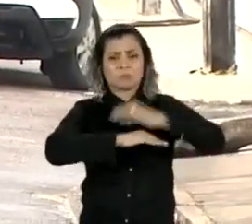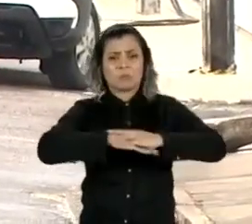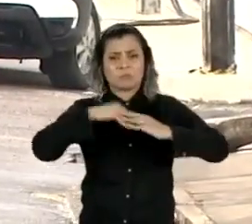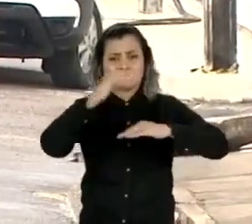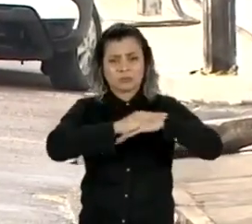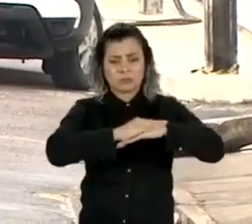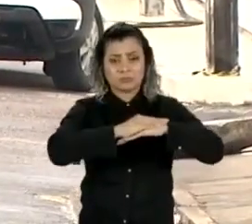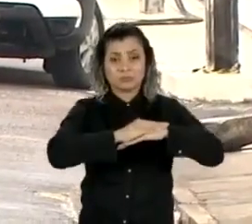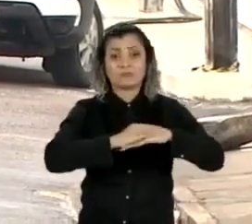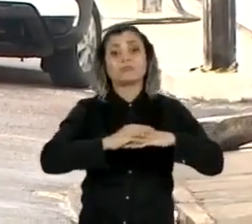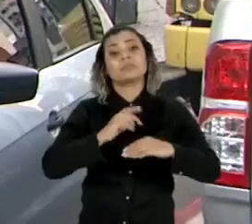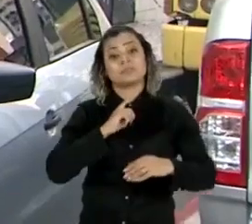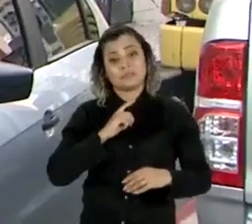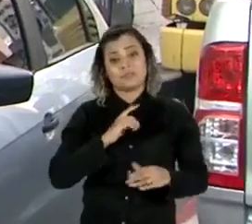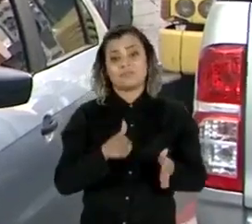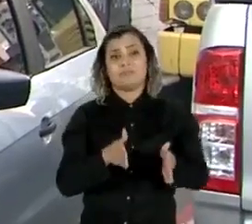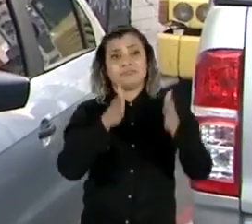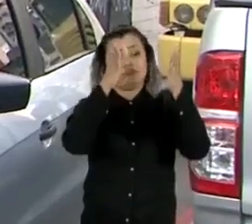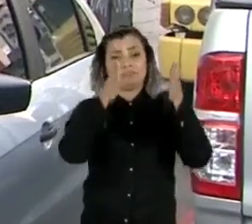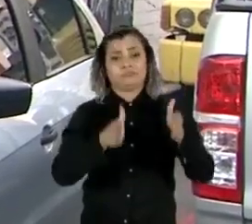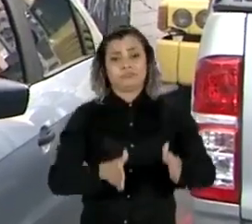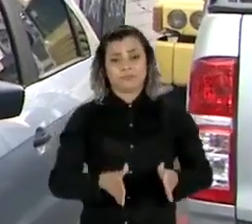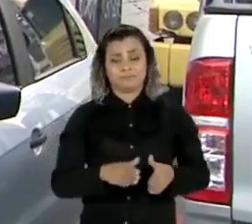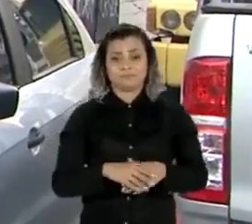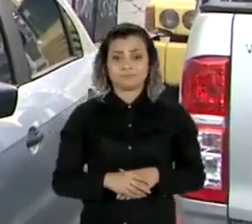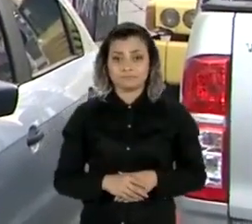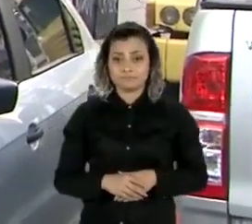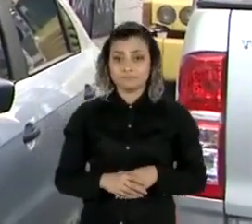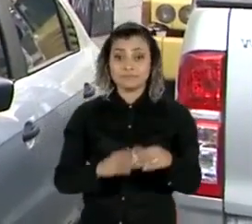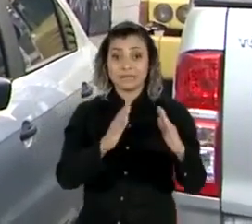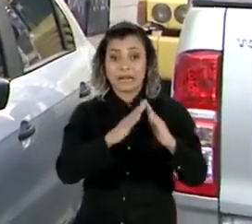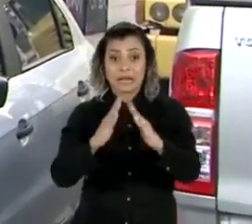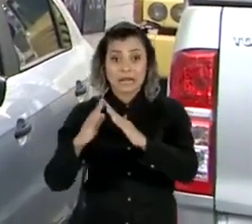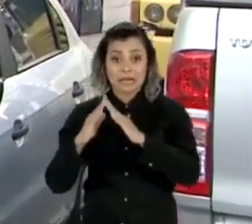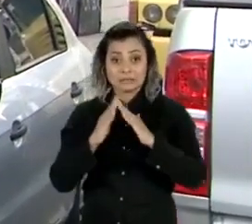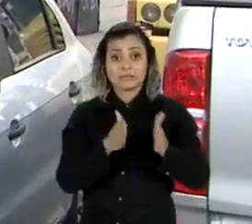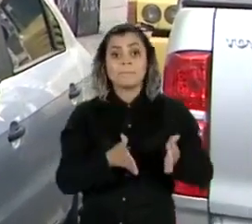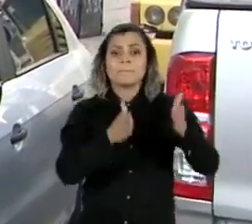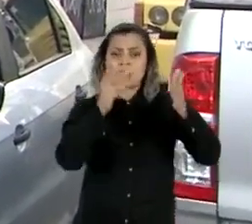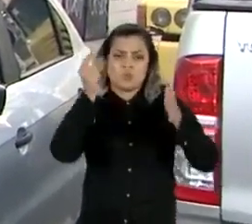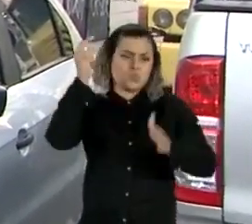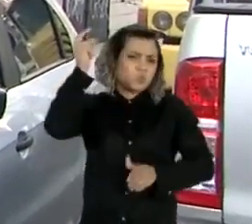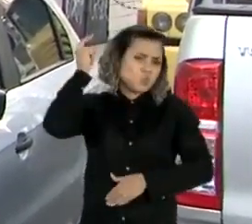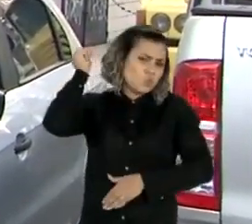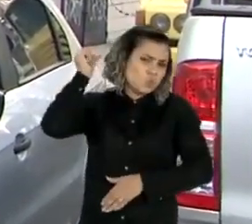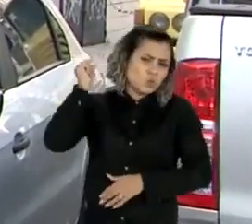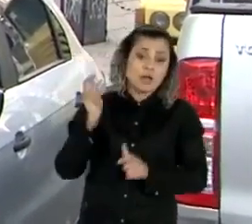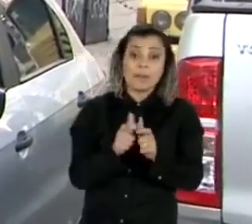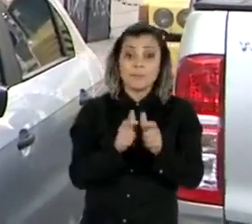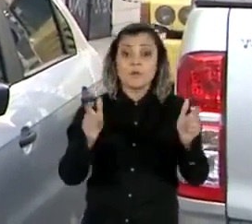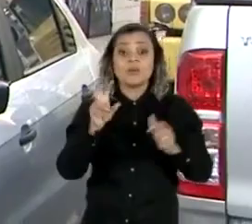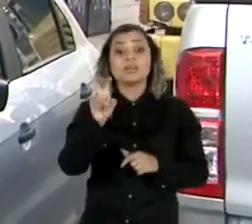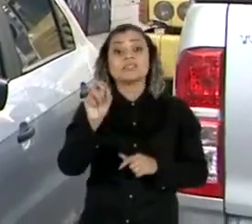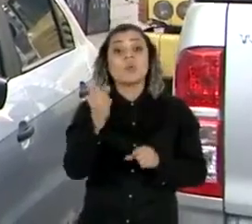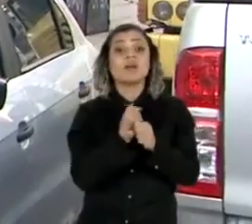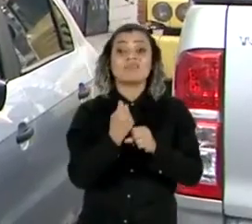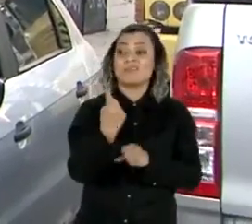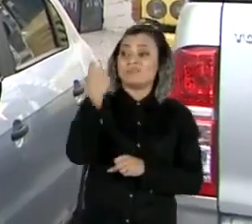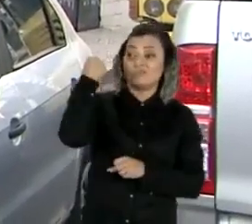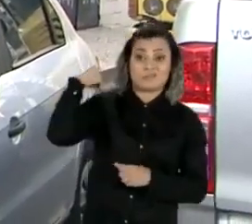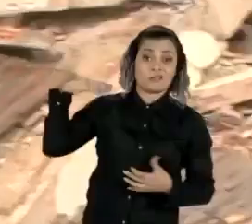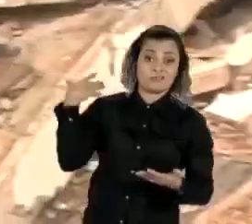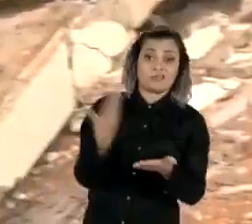andares e 13 apartamentos. Nessa área residencial aqui, os prédios são bem antigos, muitos têm até mais de 50 anos que